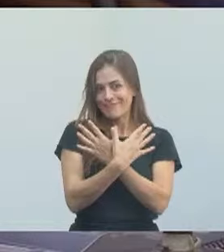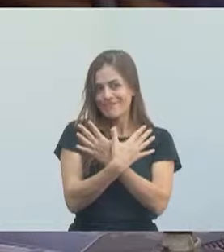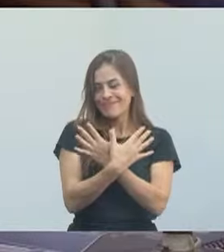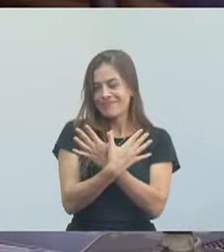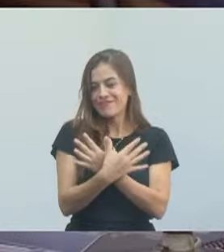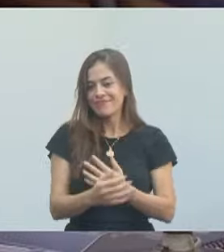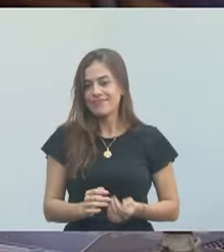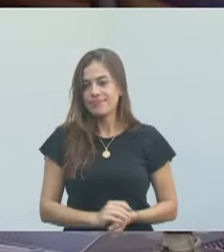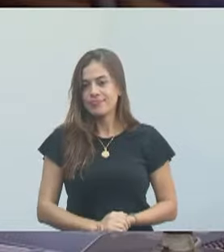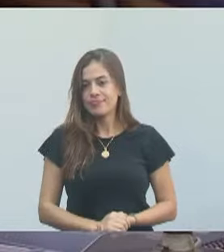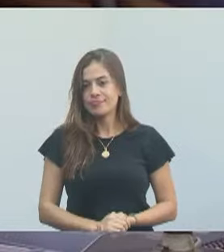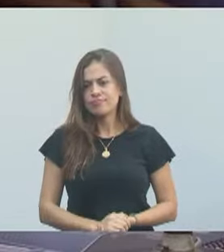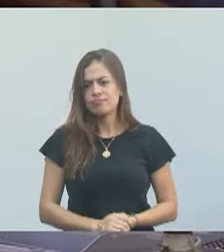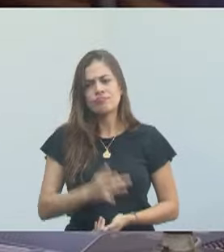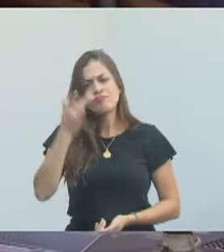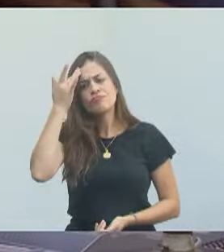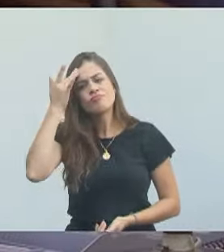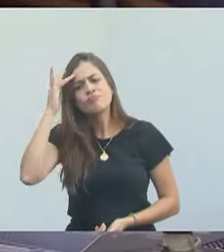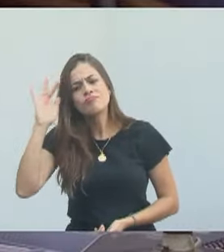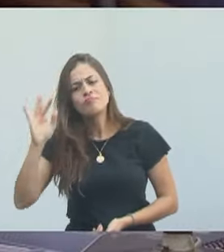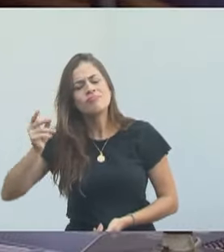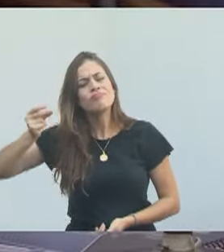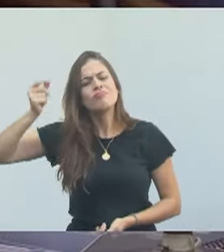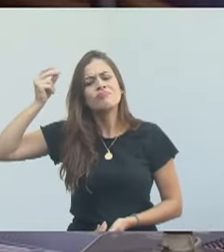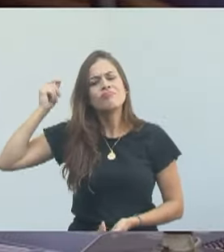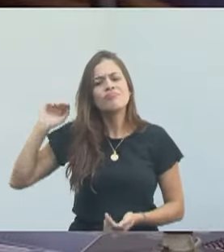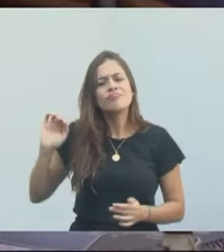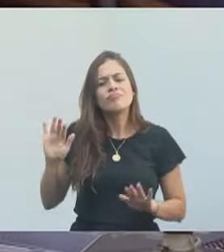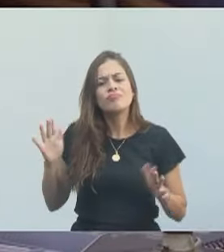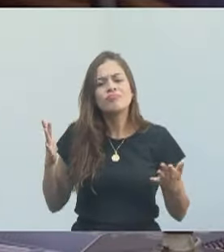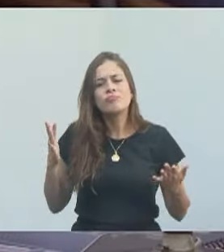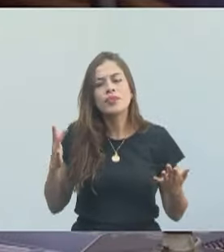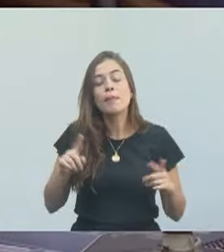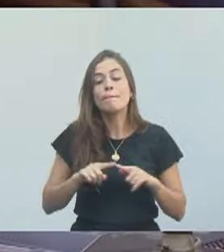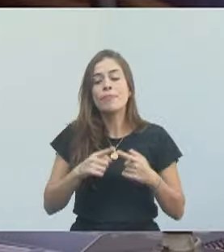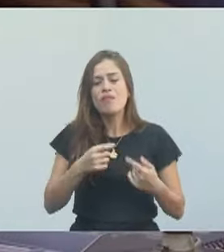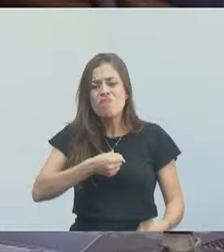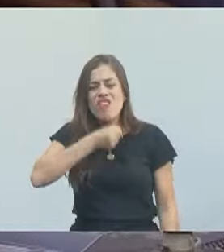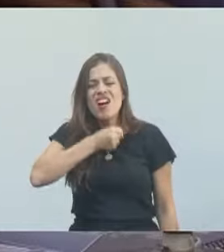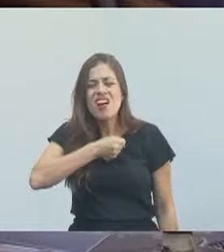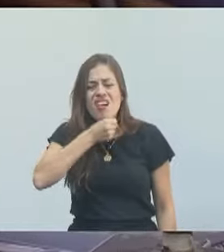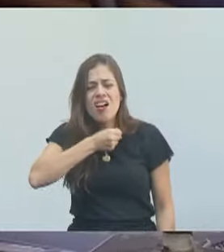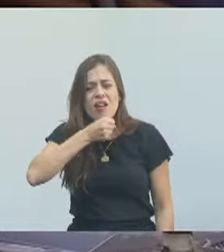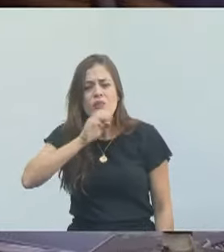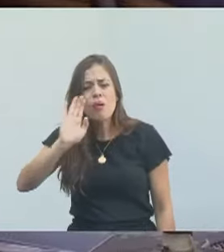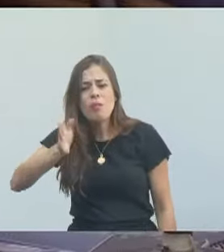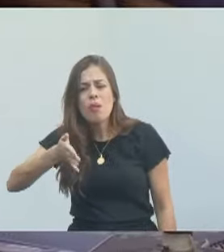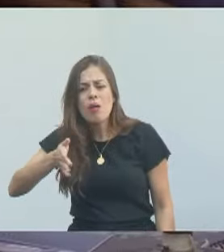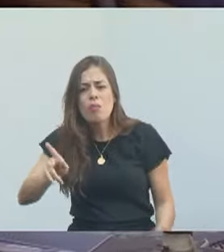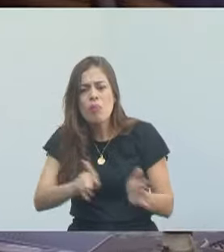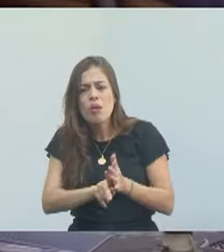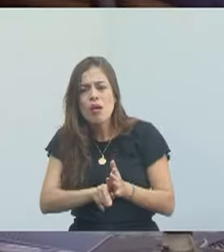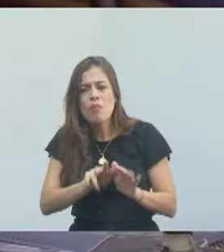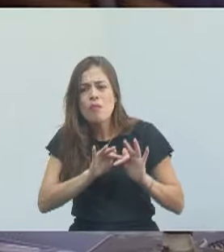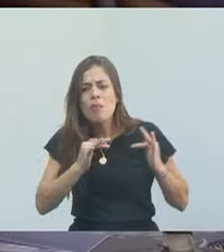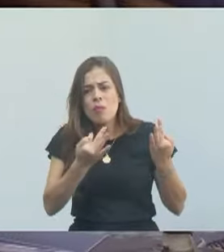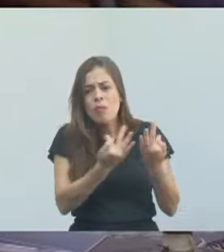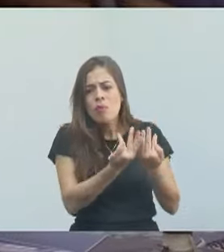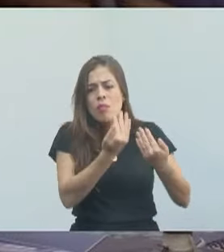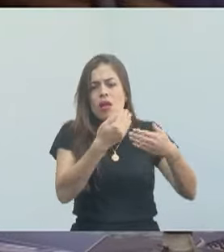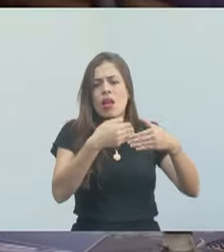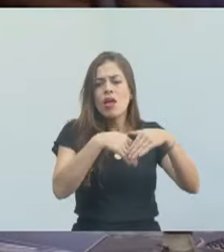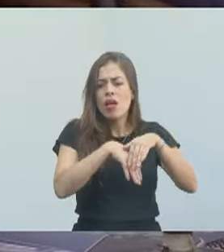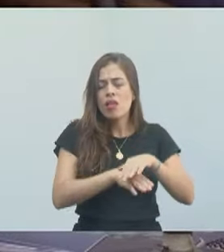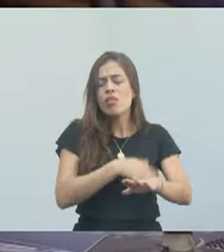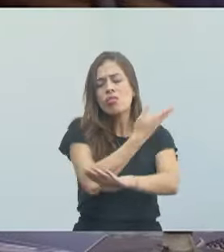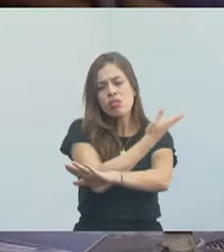que não sei de quando se data, mas é um prédio bastante antigo, de propriedade de uma família tradicional